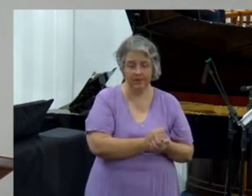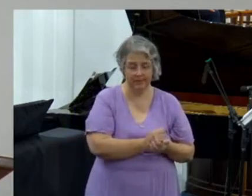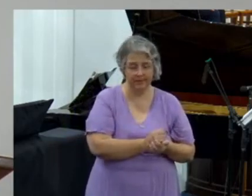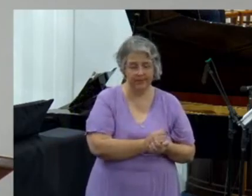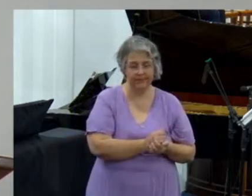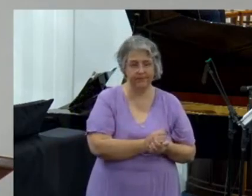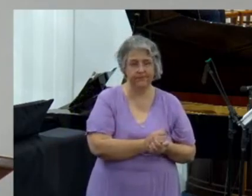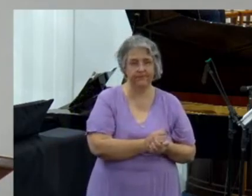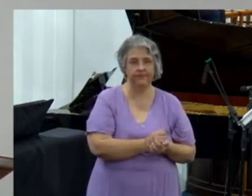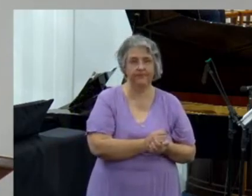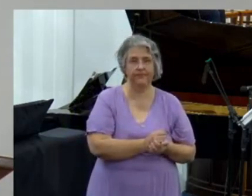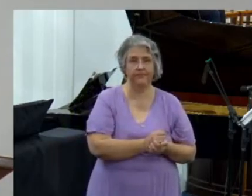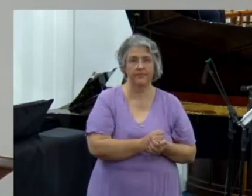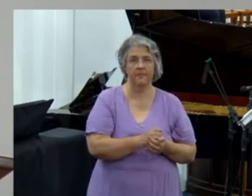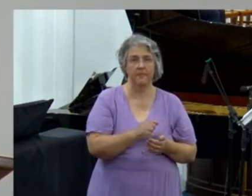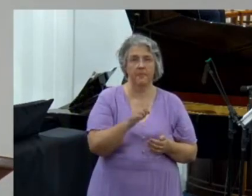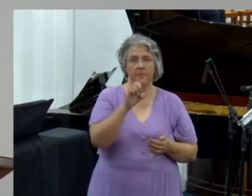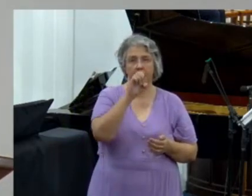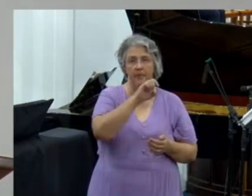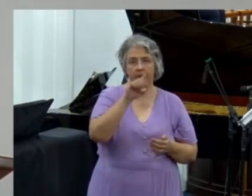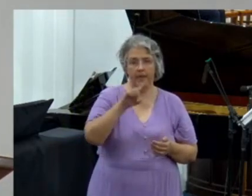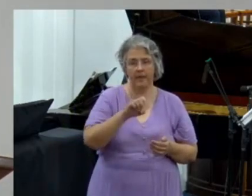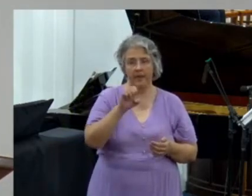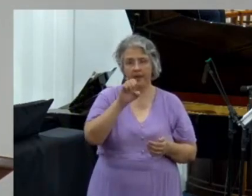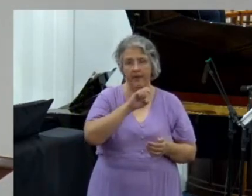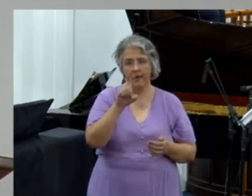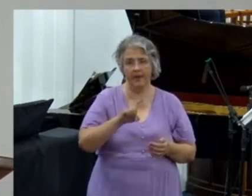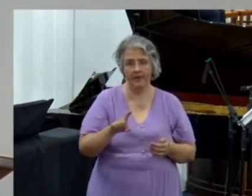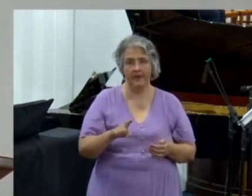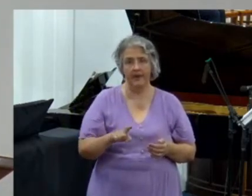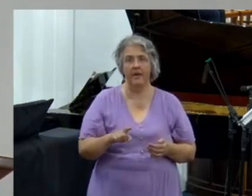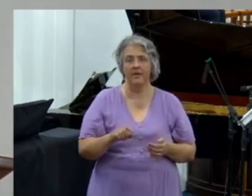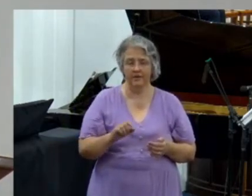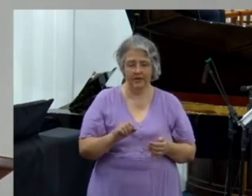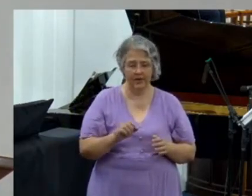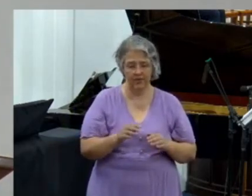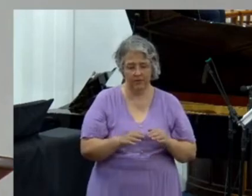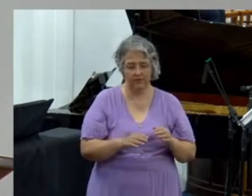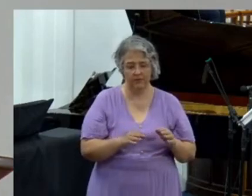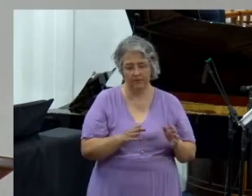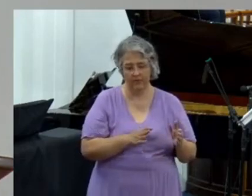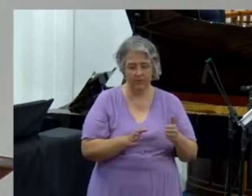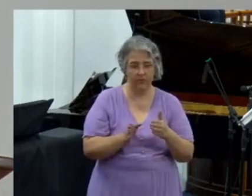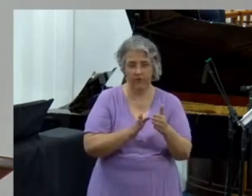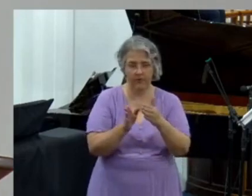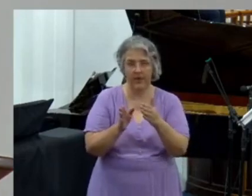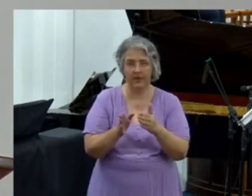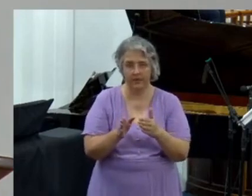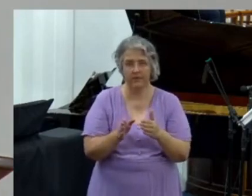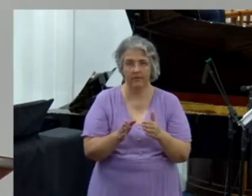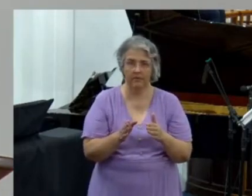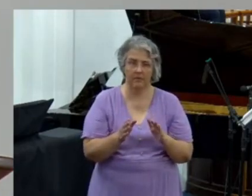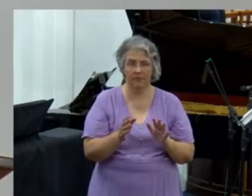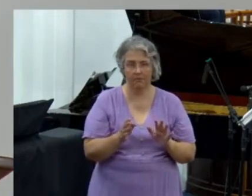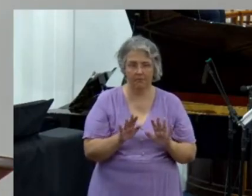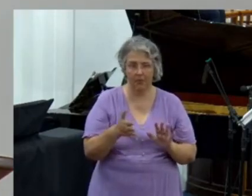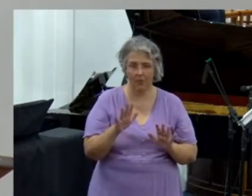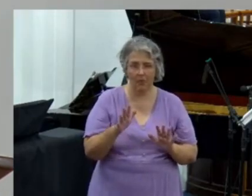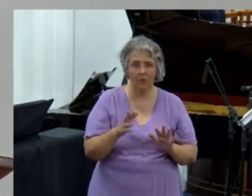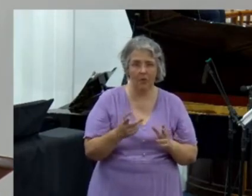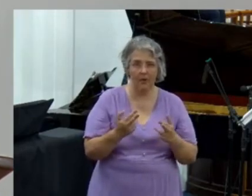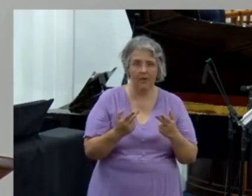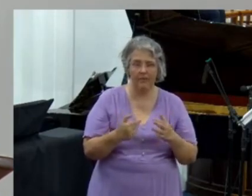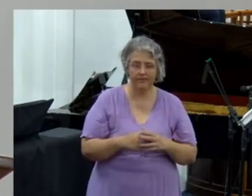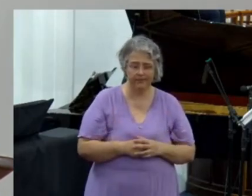Ezequiel capítulo 10, nós temos um movimento bastante semelhante, antes do templo de Salomão ser